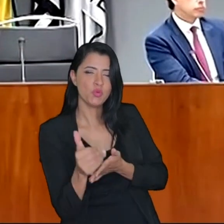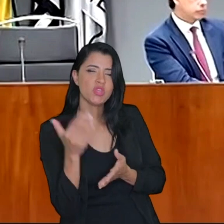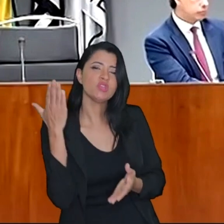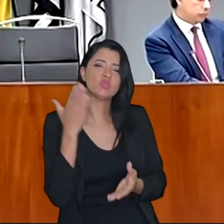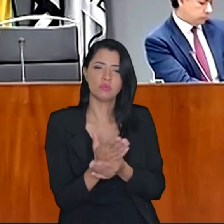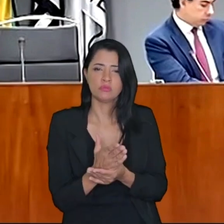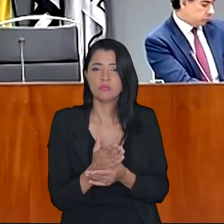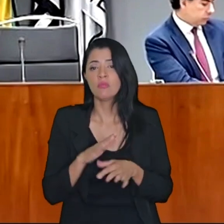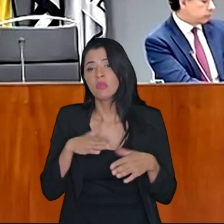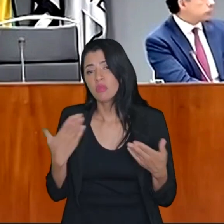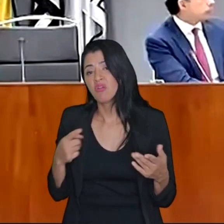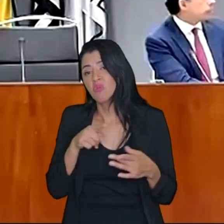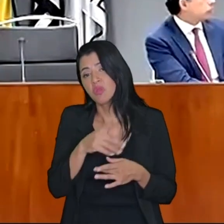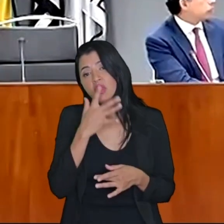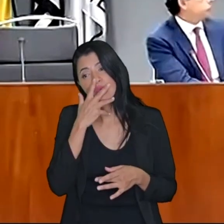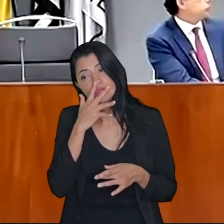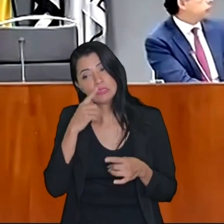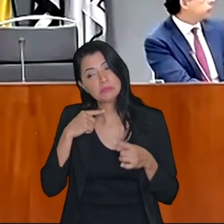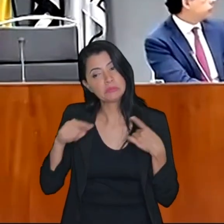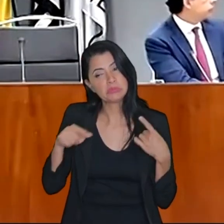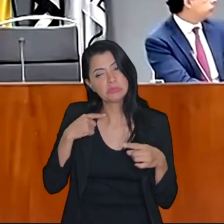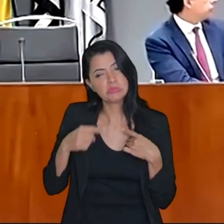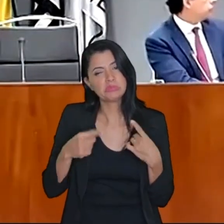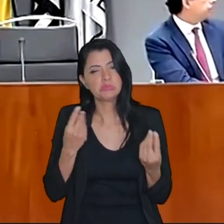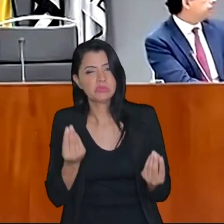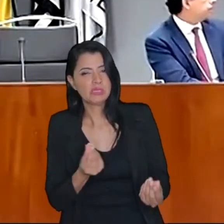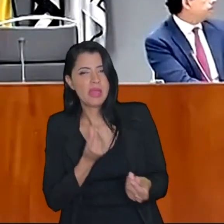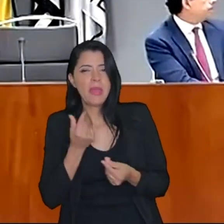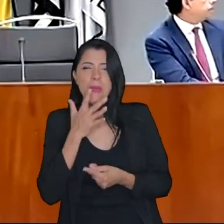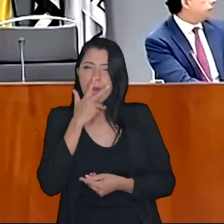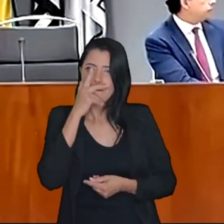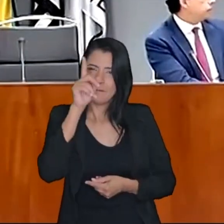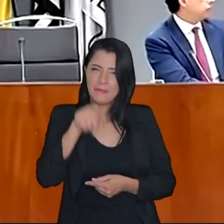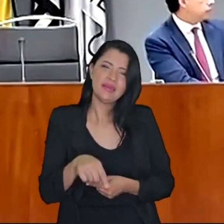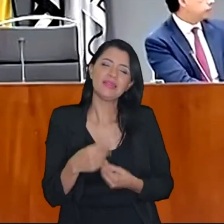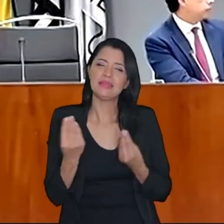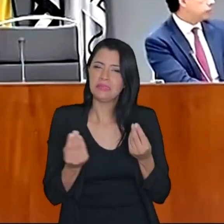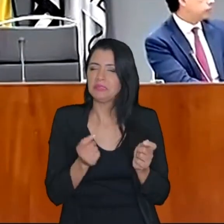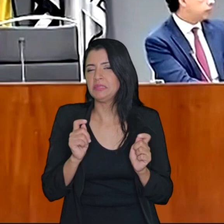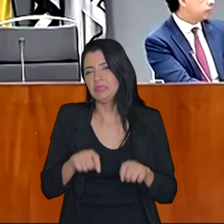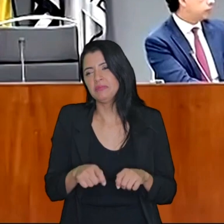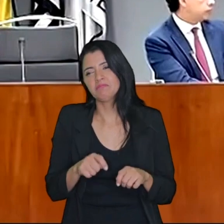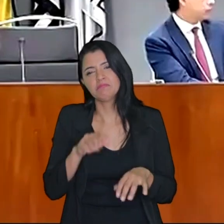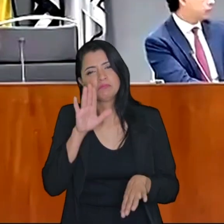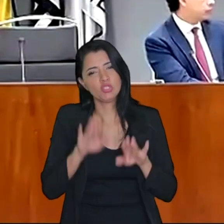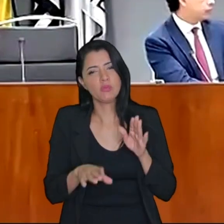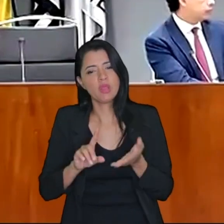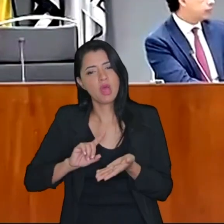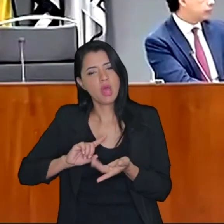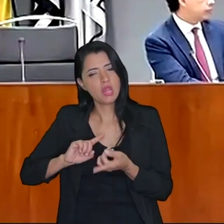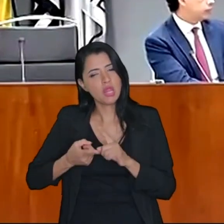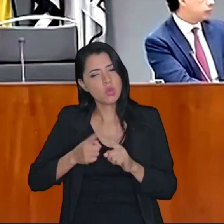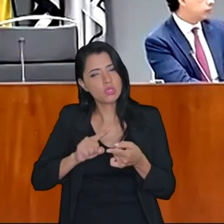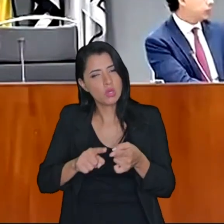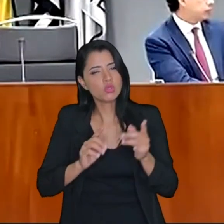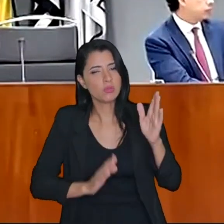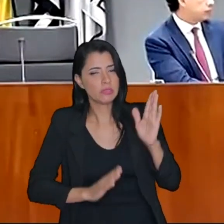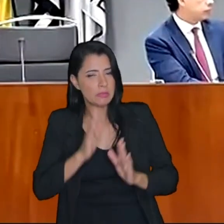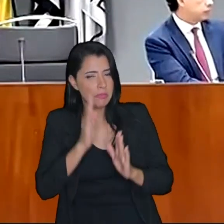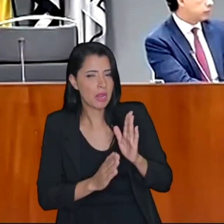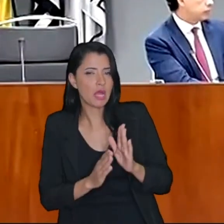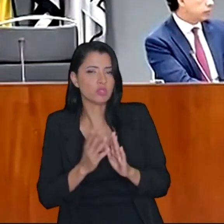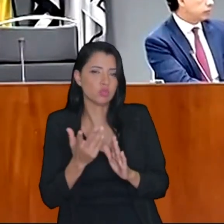processo. Então, essa aparente incompatibilidade me parece que admitiria pelo menos a negociação sobre os prazos de